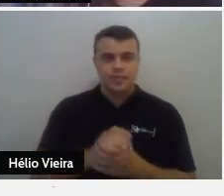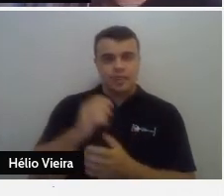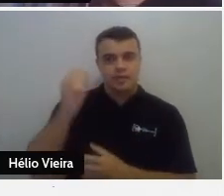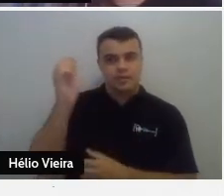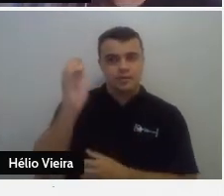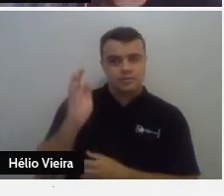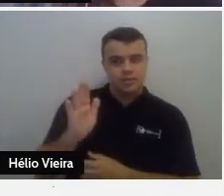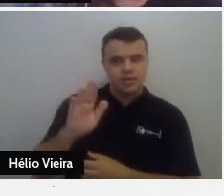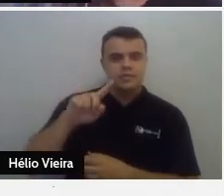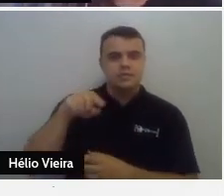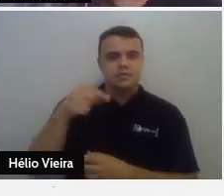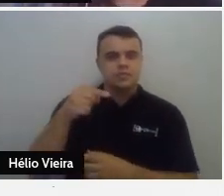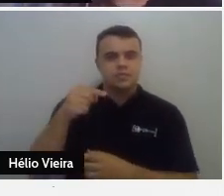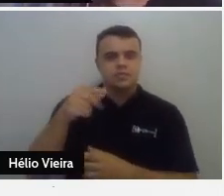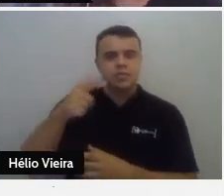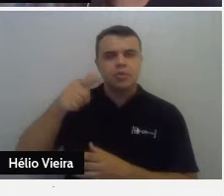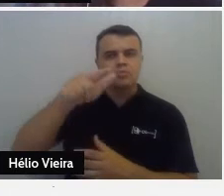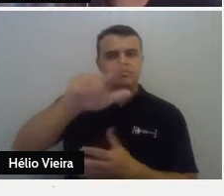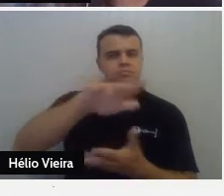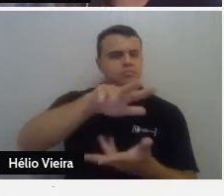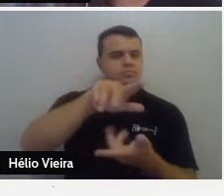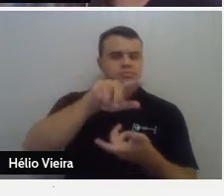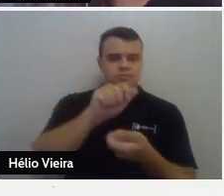e depois dos internacionais.